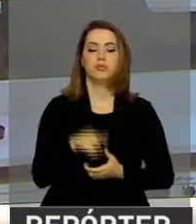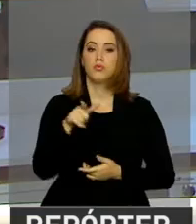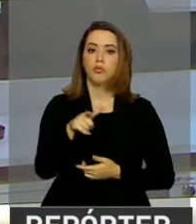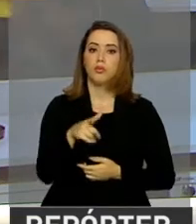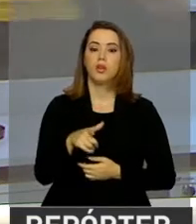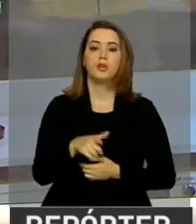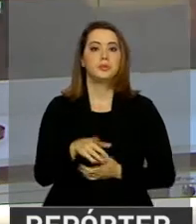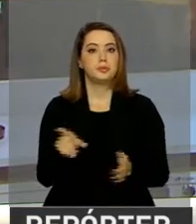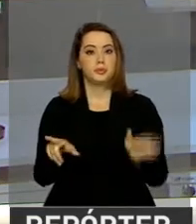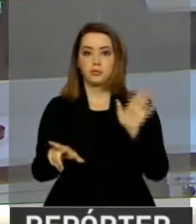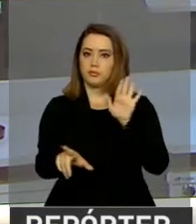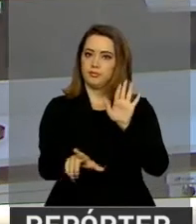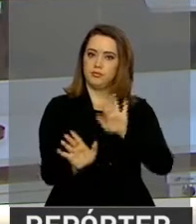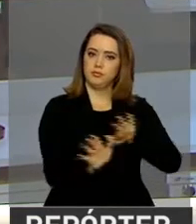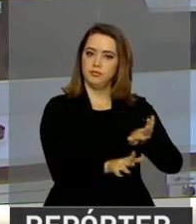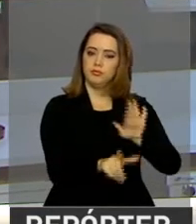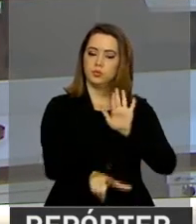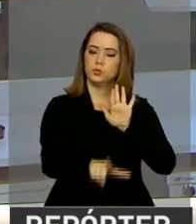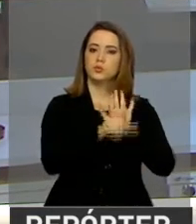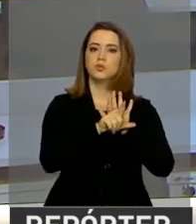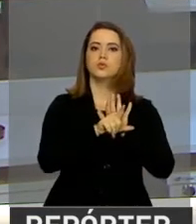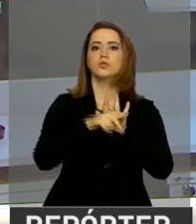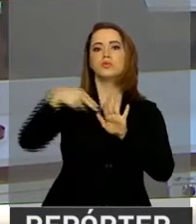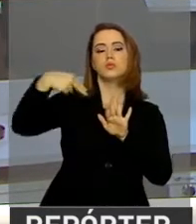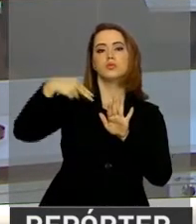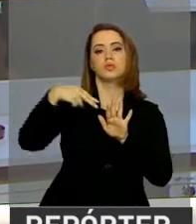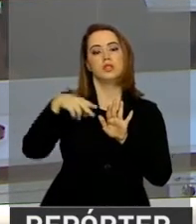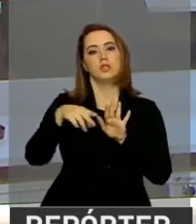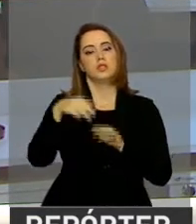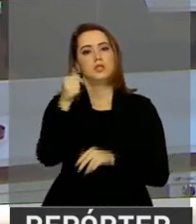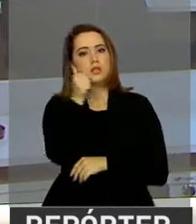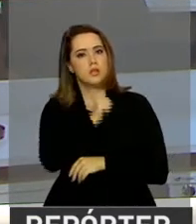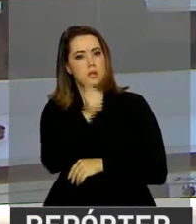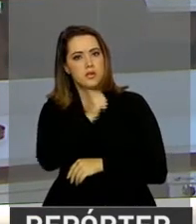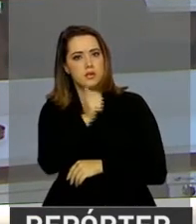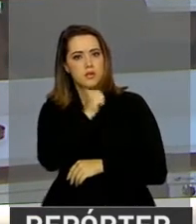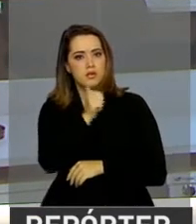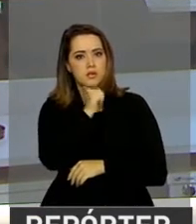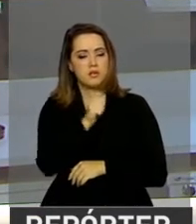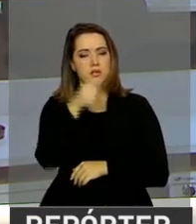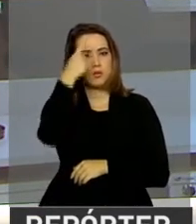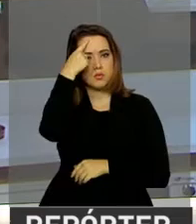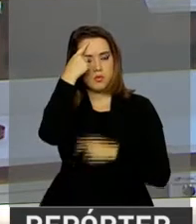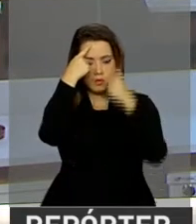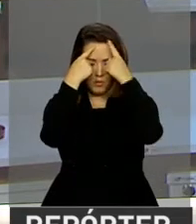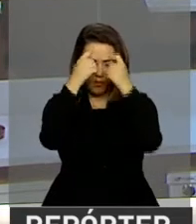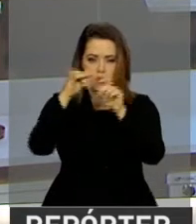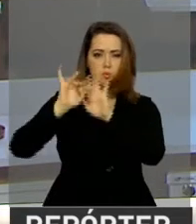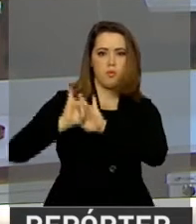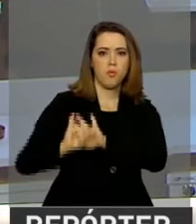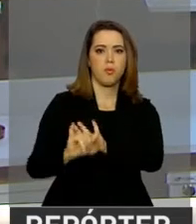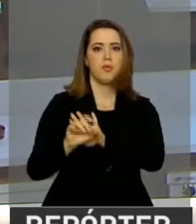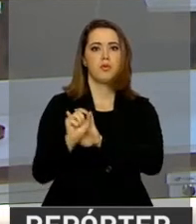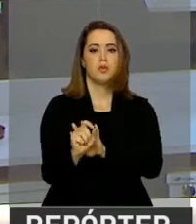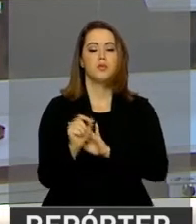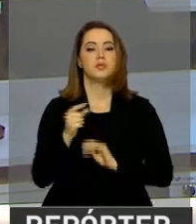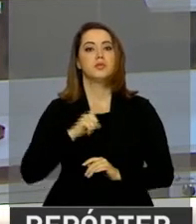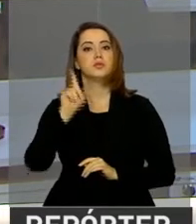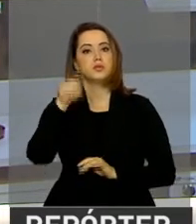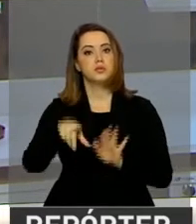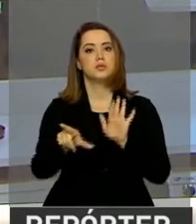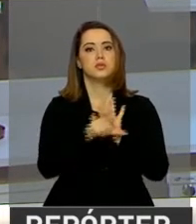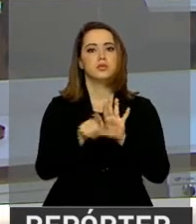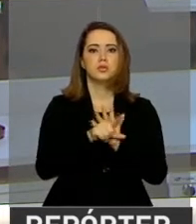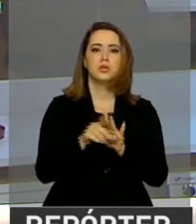Lei Maria da Penha, que combate a violência contra a mulher e criminaliza o agressor, completa 10 anos. A legislação é reconhecida